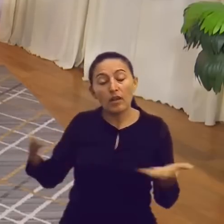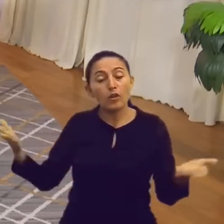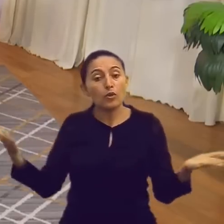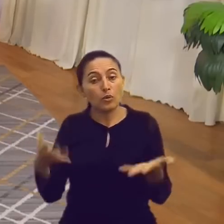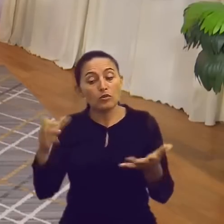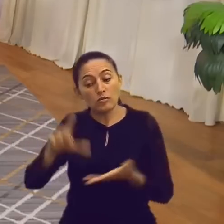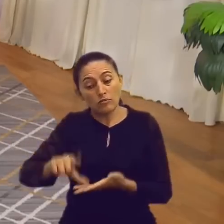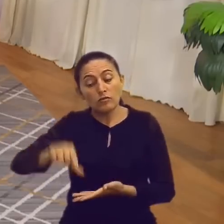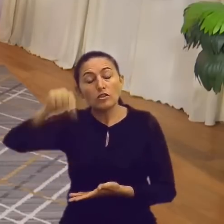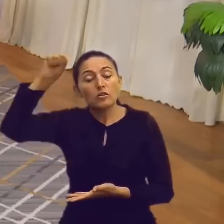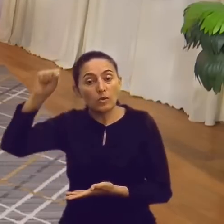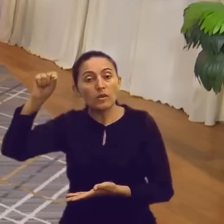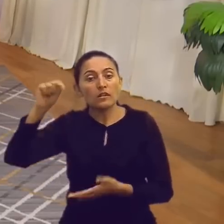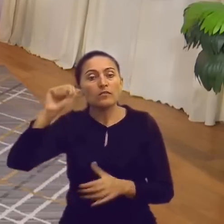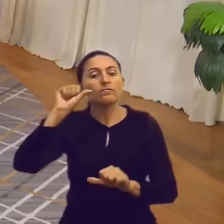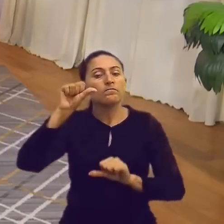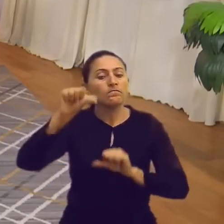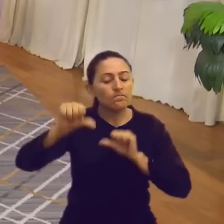escolhi